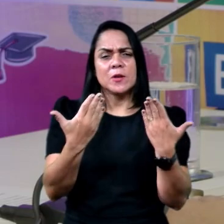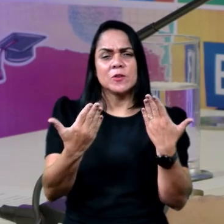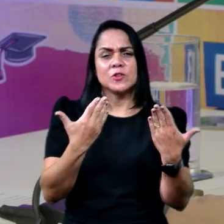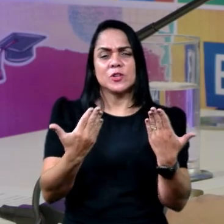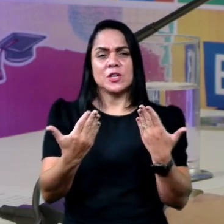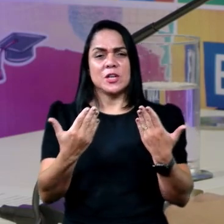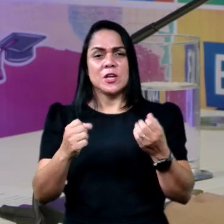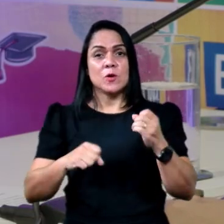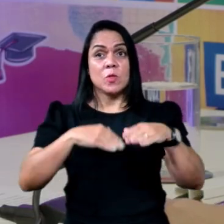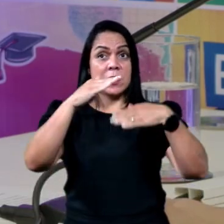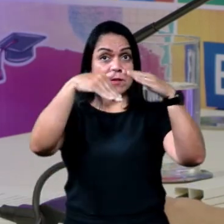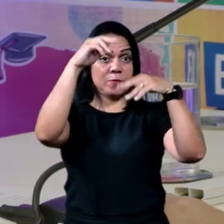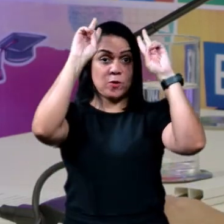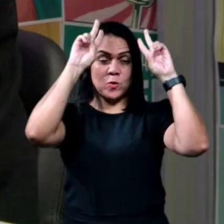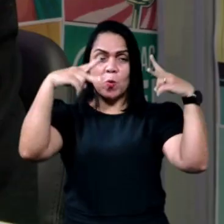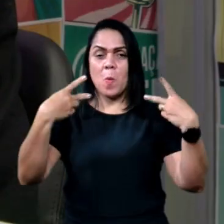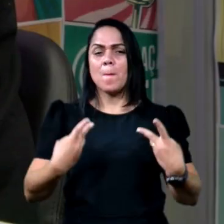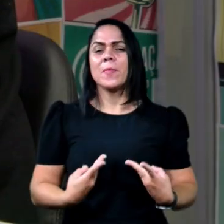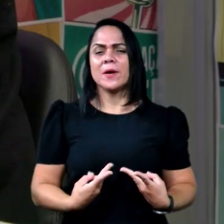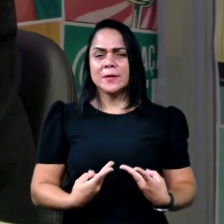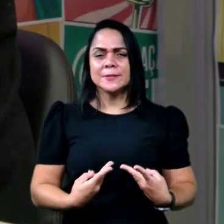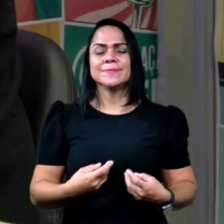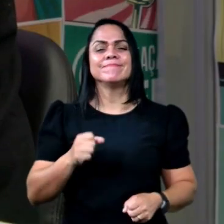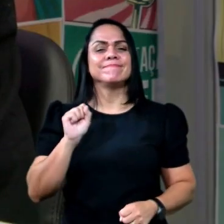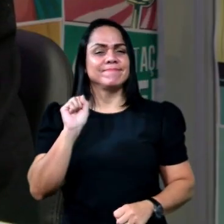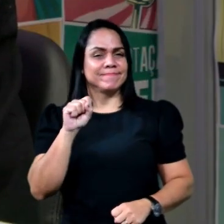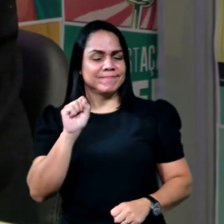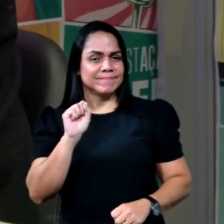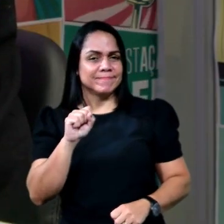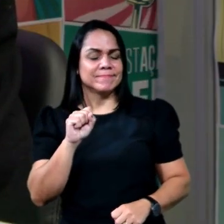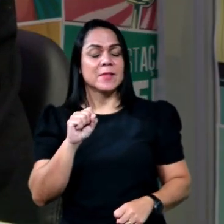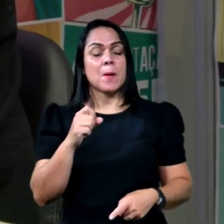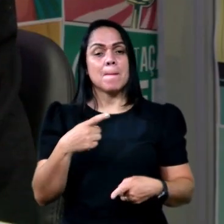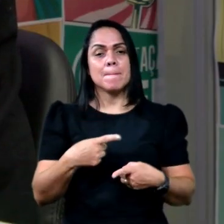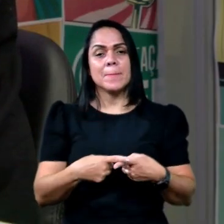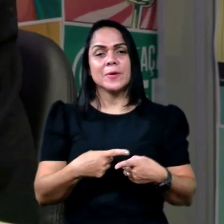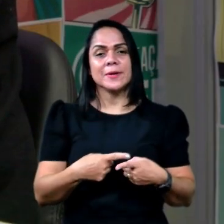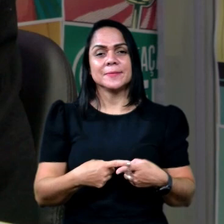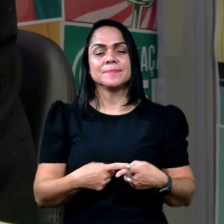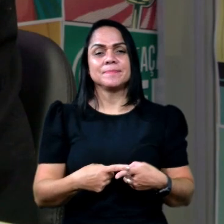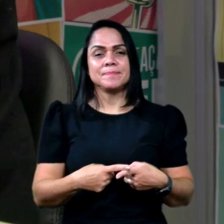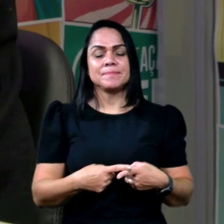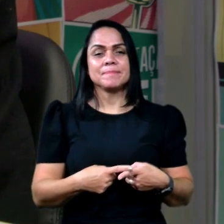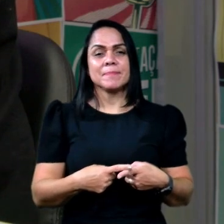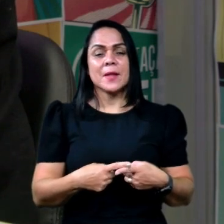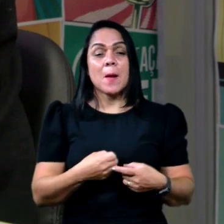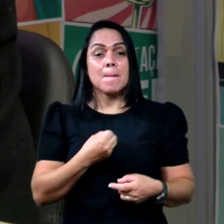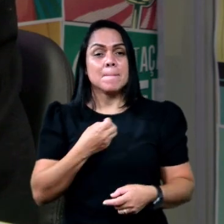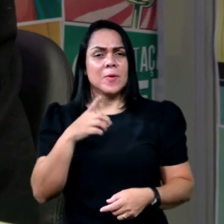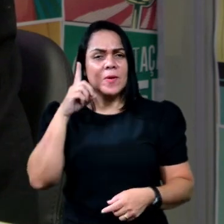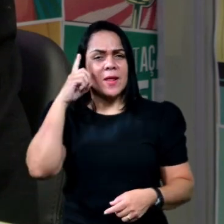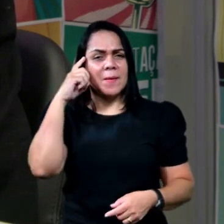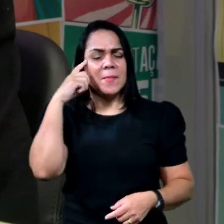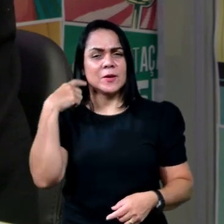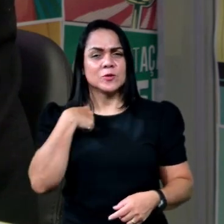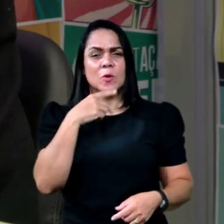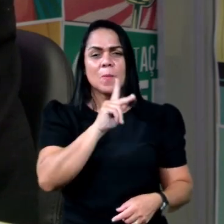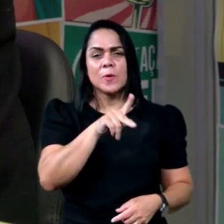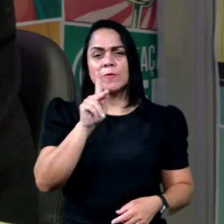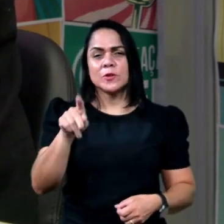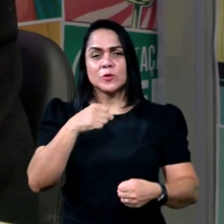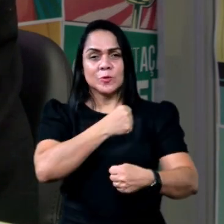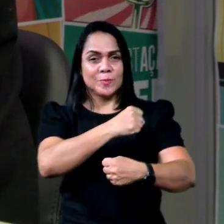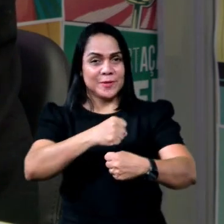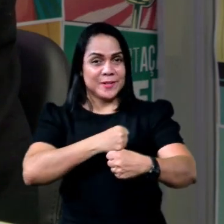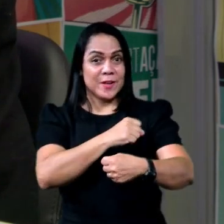humano? Eu acho que tem. E aí é bom lembrar que eu sou uma professora de gastronomia formada